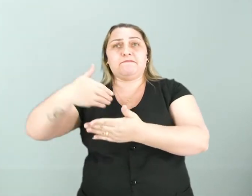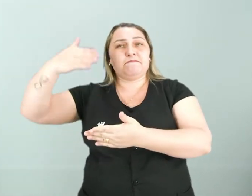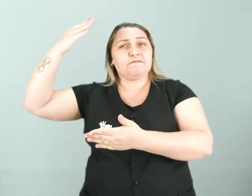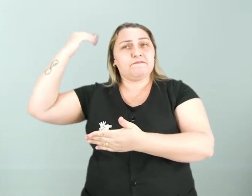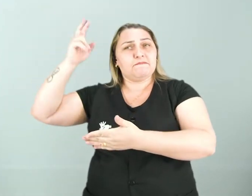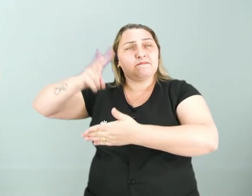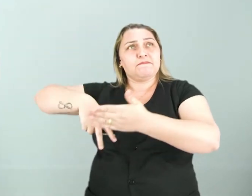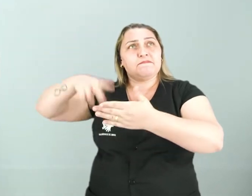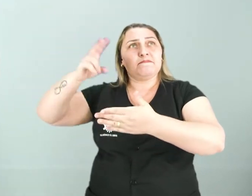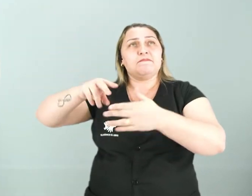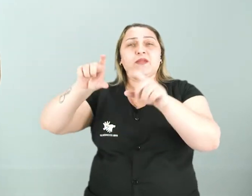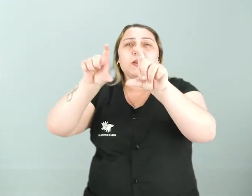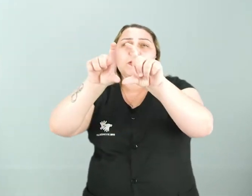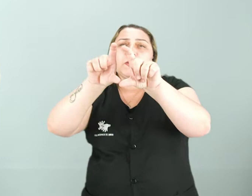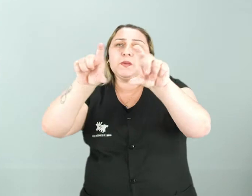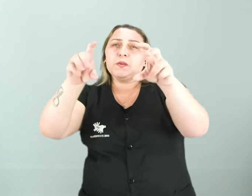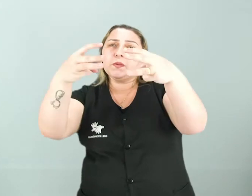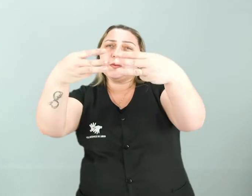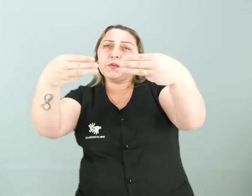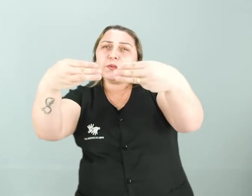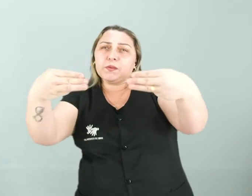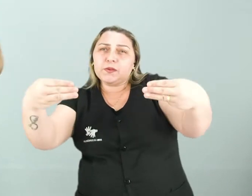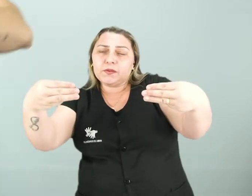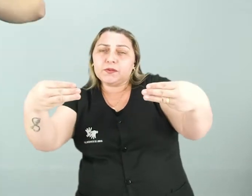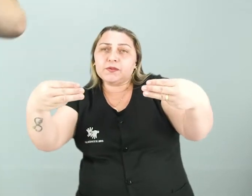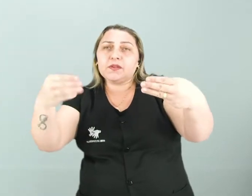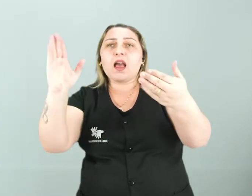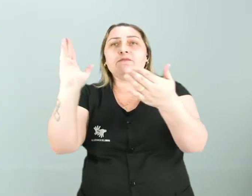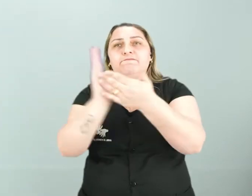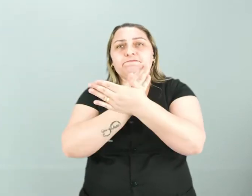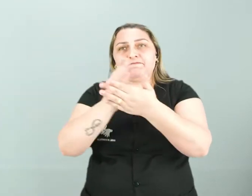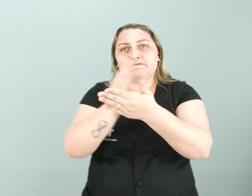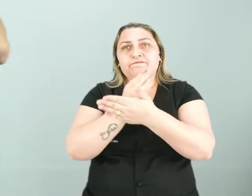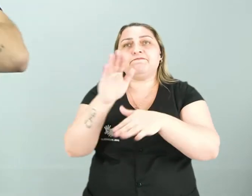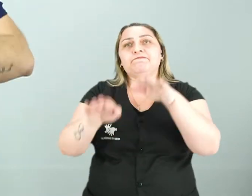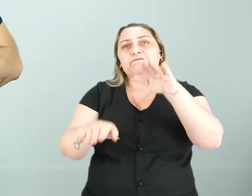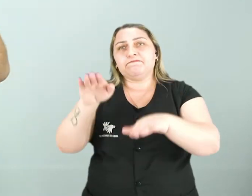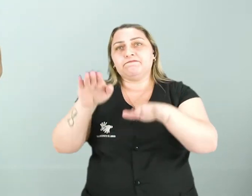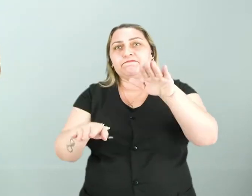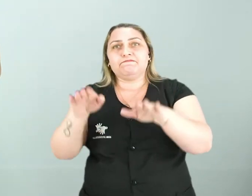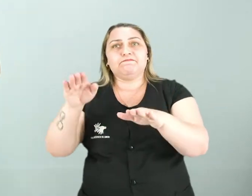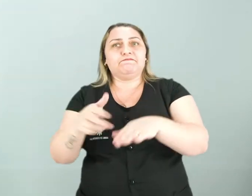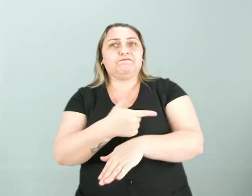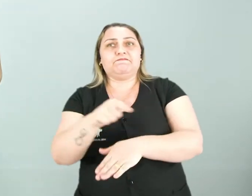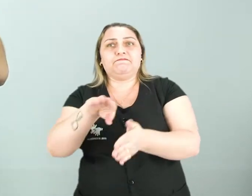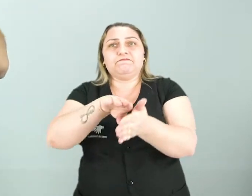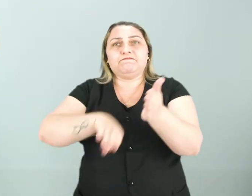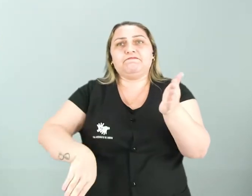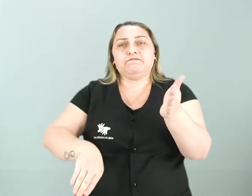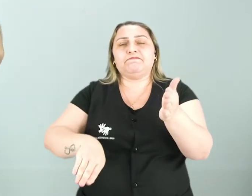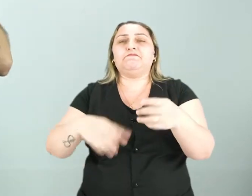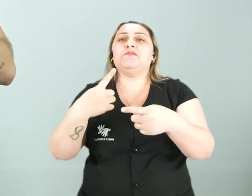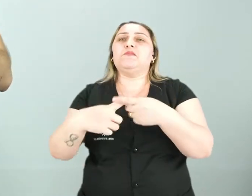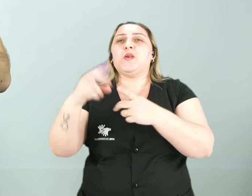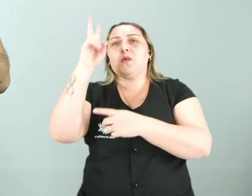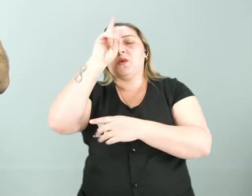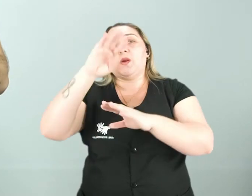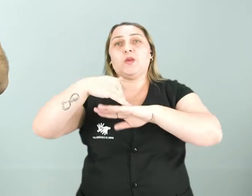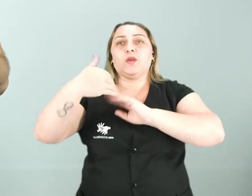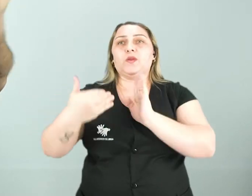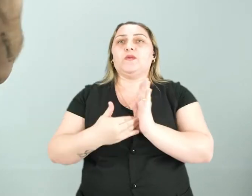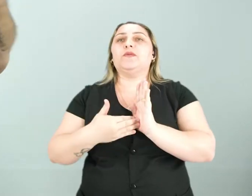quê? Trechos, pequenas partes. E alguns, às vezes, não tem como você tirar um trecho, porque é uma história